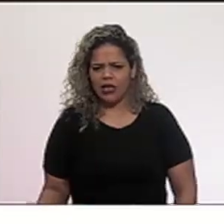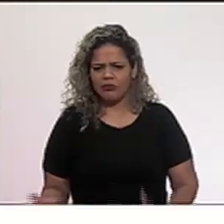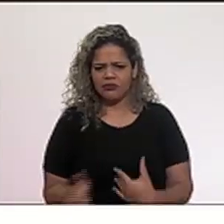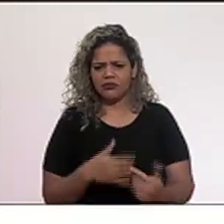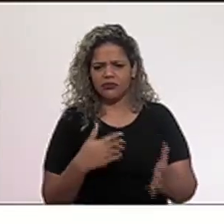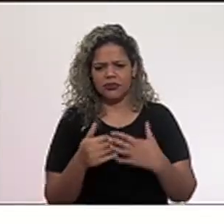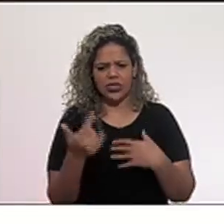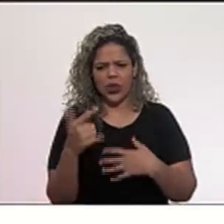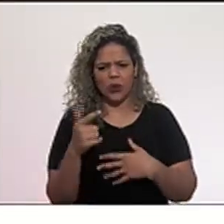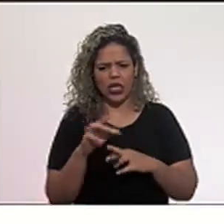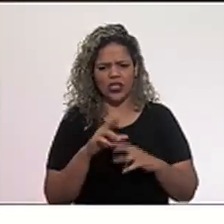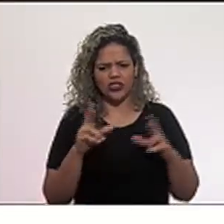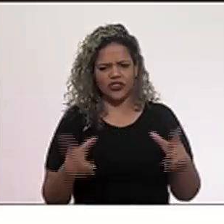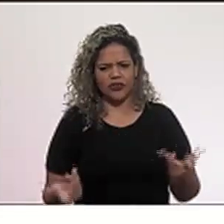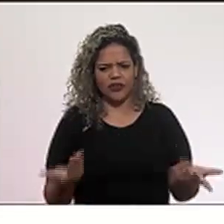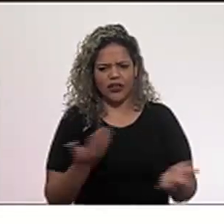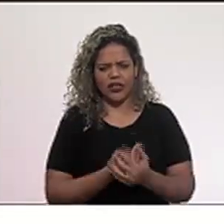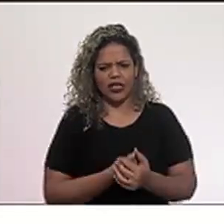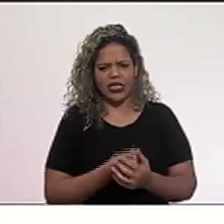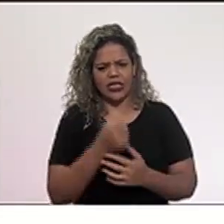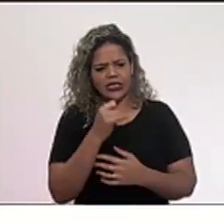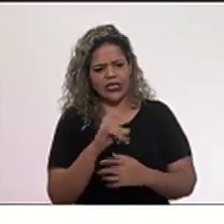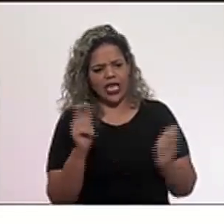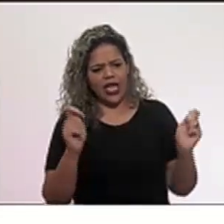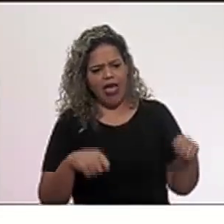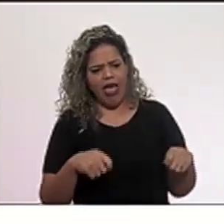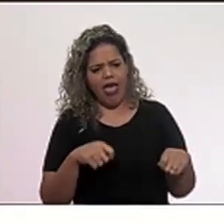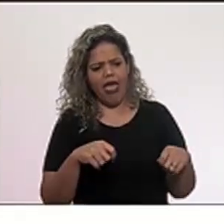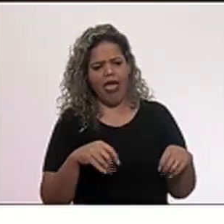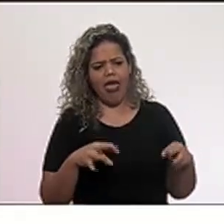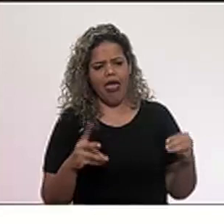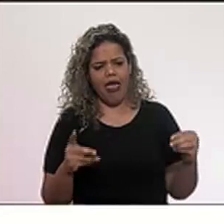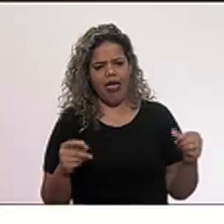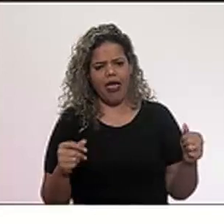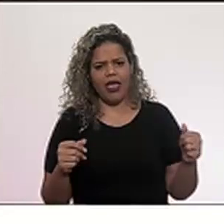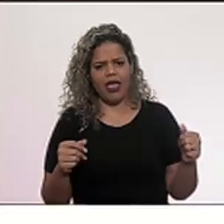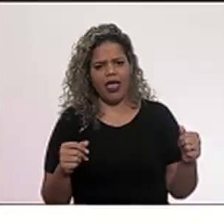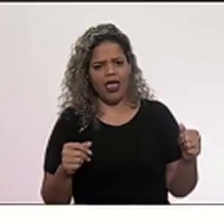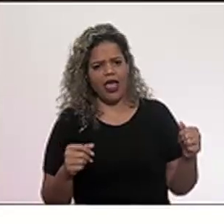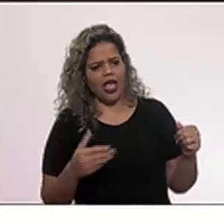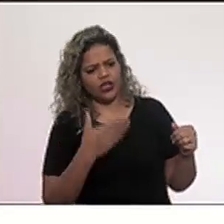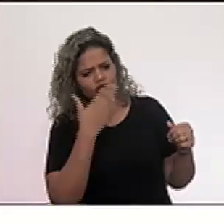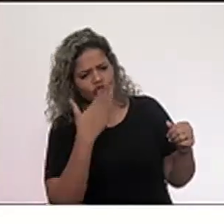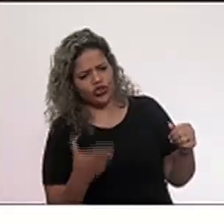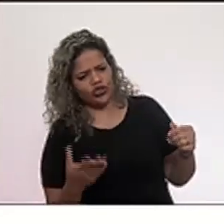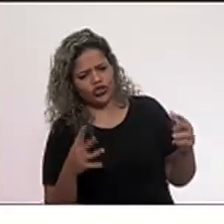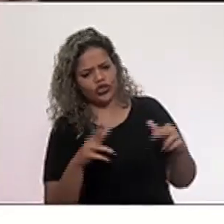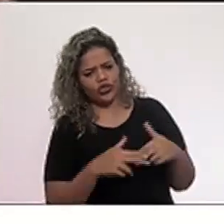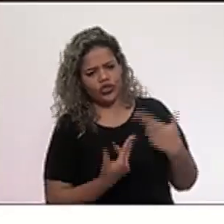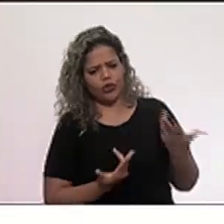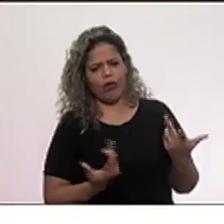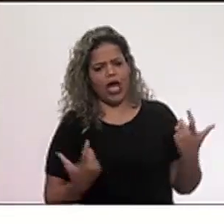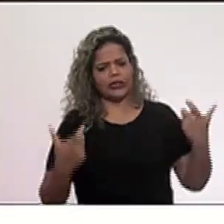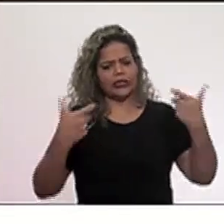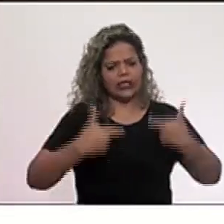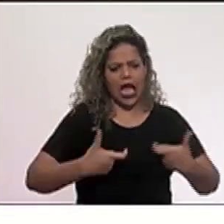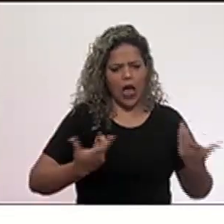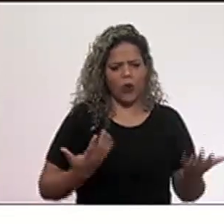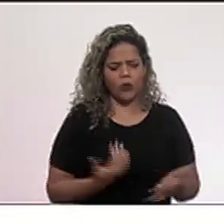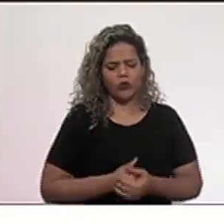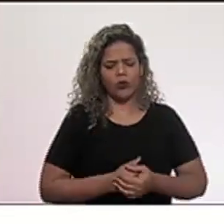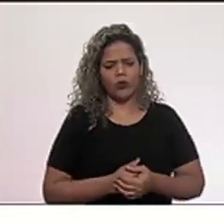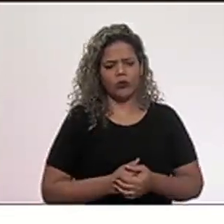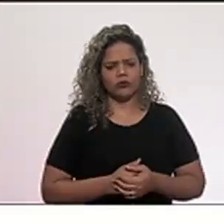ela não tem diferença nenhuma se for feita por um motivo torpe de um assalto, por